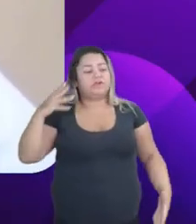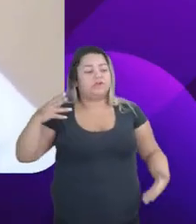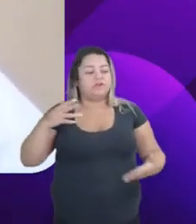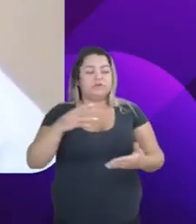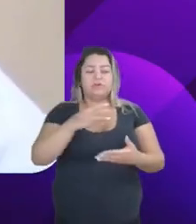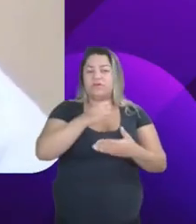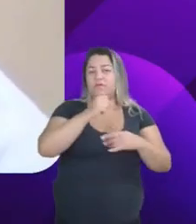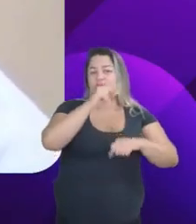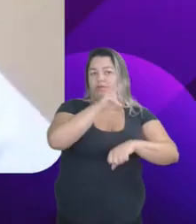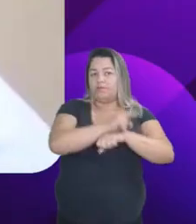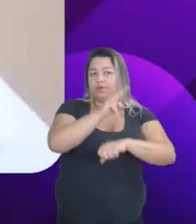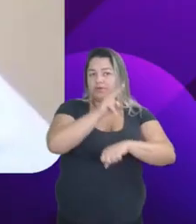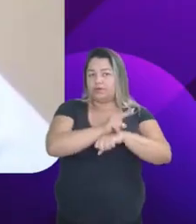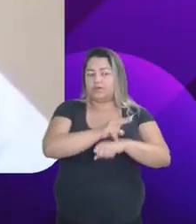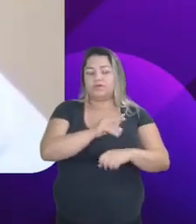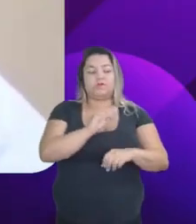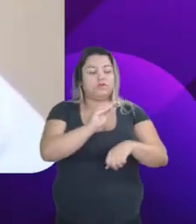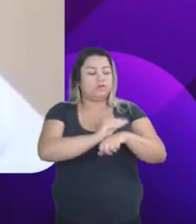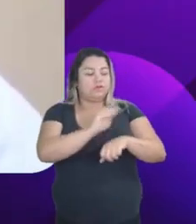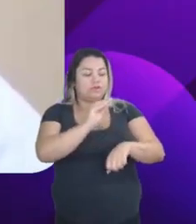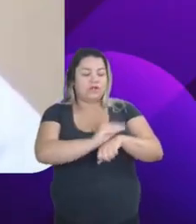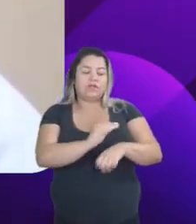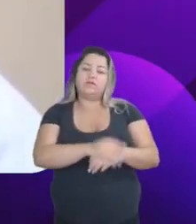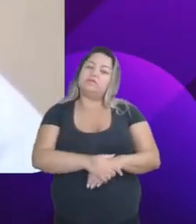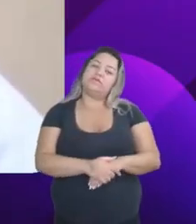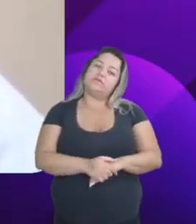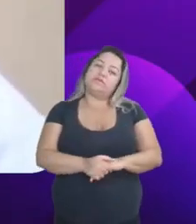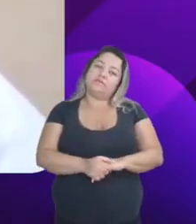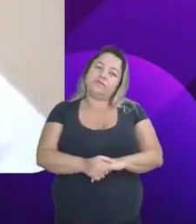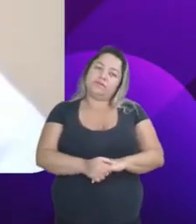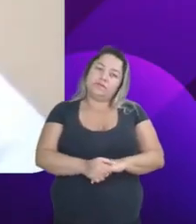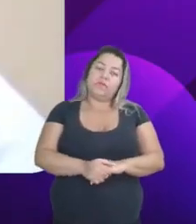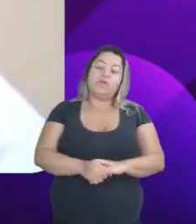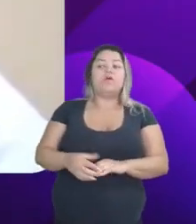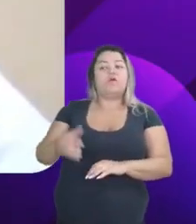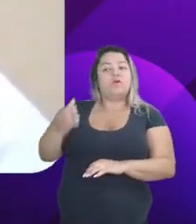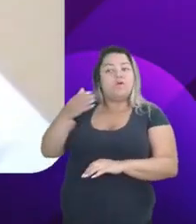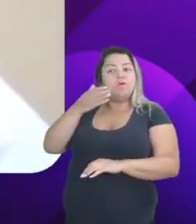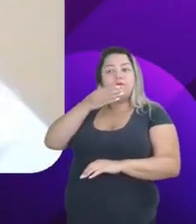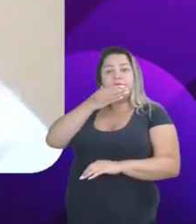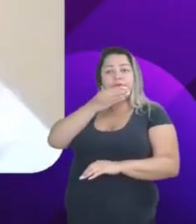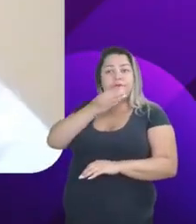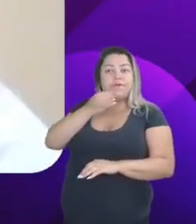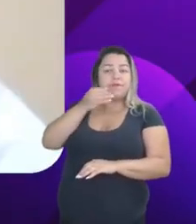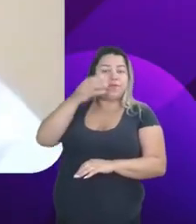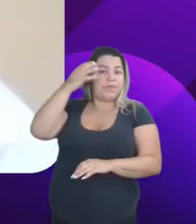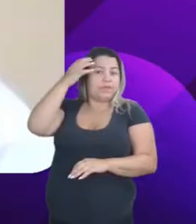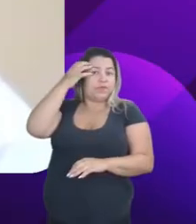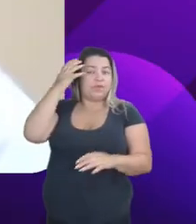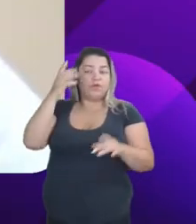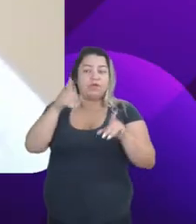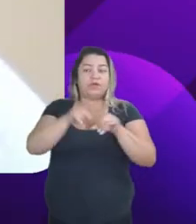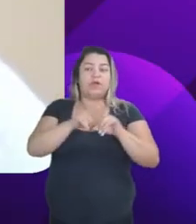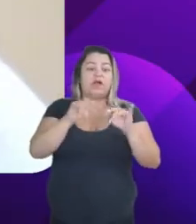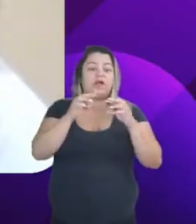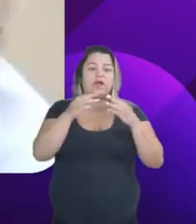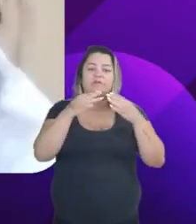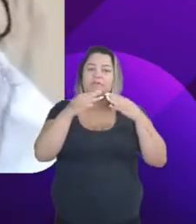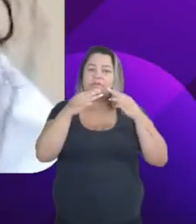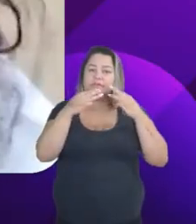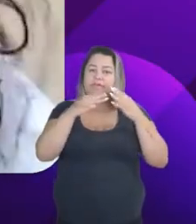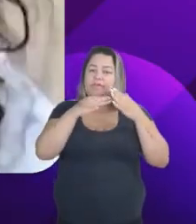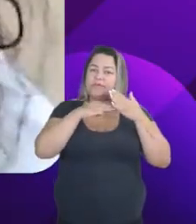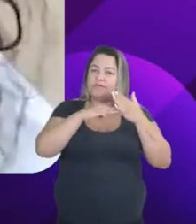salvá-las, protegê-las, cuidar delas? Um príncipe encantado. E aos nossos meninos, a mensagem que a gente manda